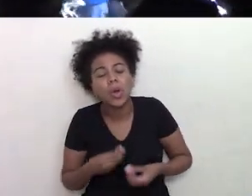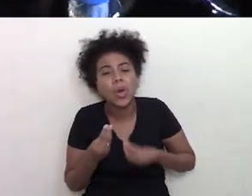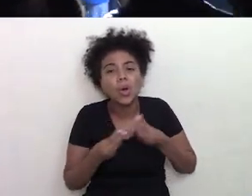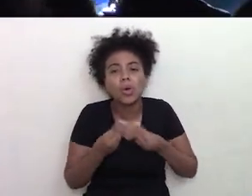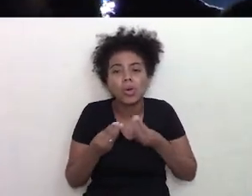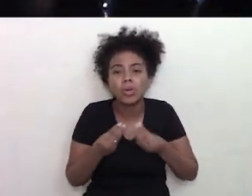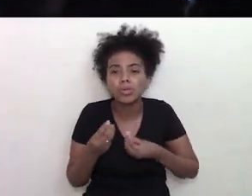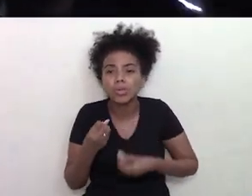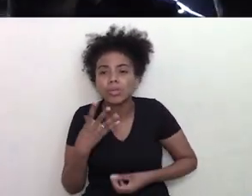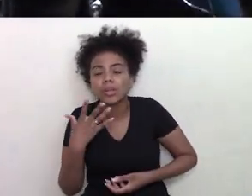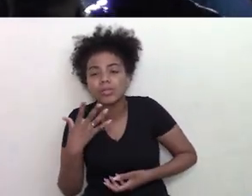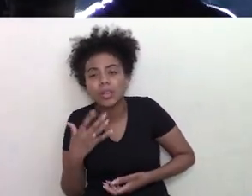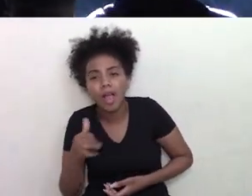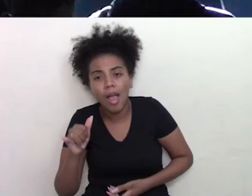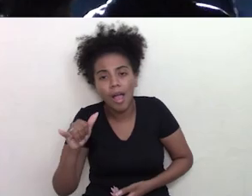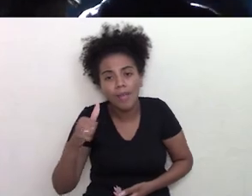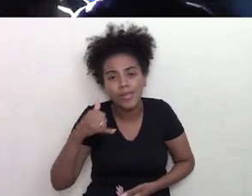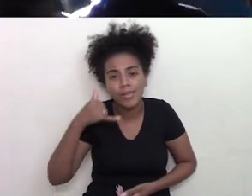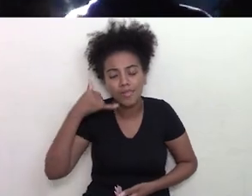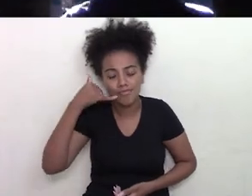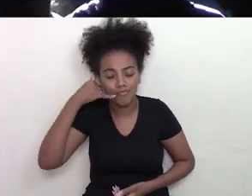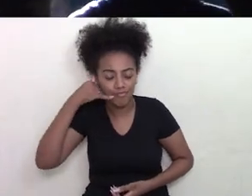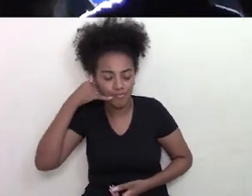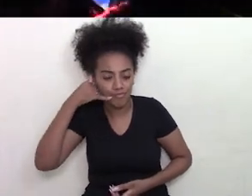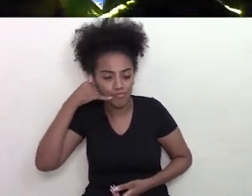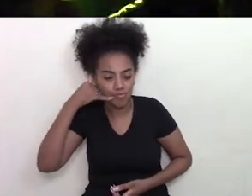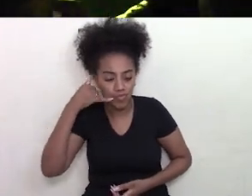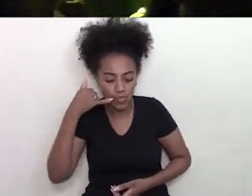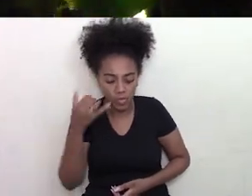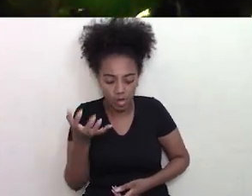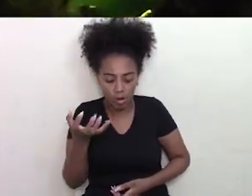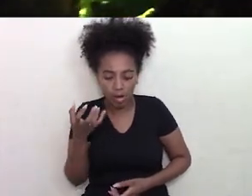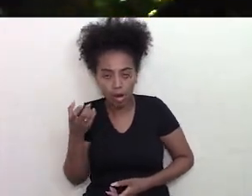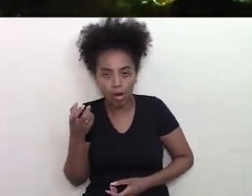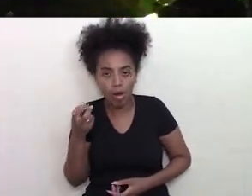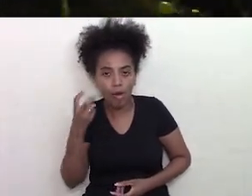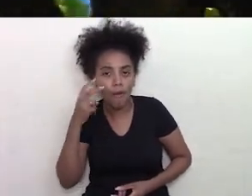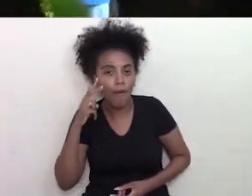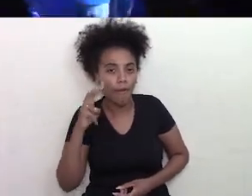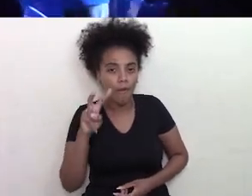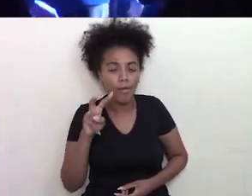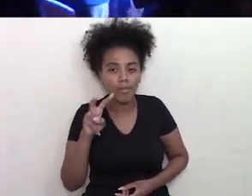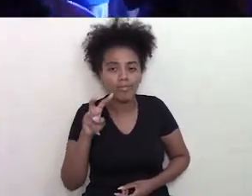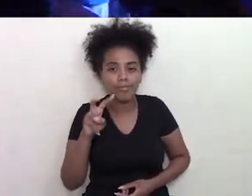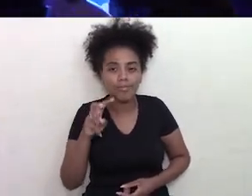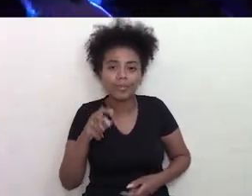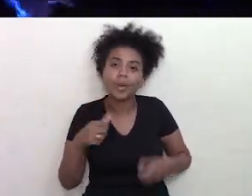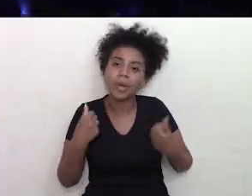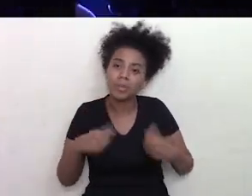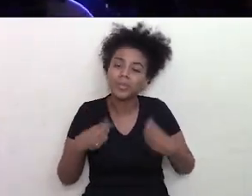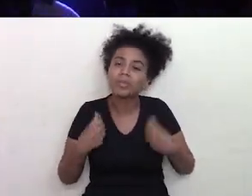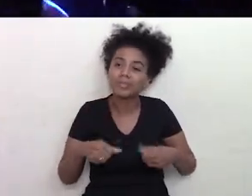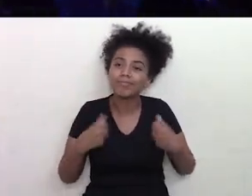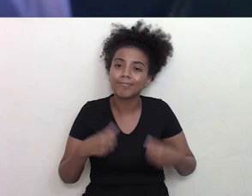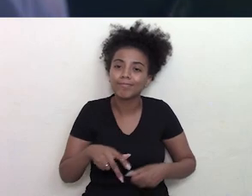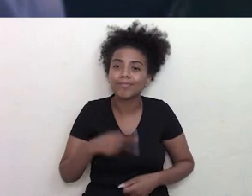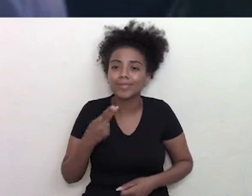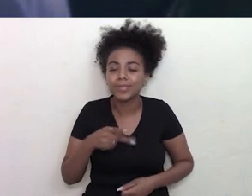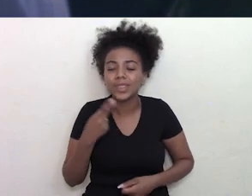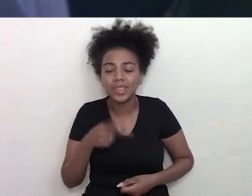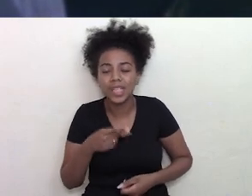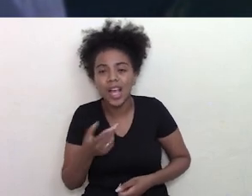me liga querendo me ver. Que eu paro tudo pra estar com você. Preciso te dizer. O quê?